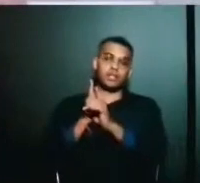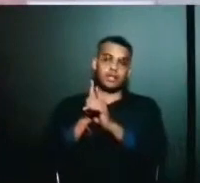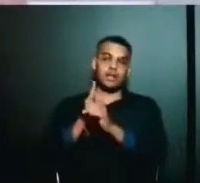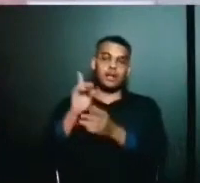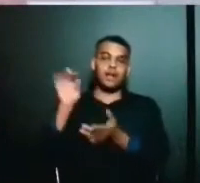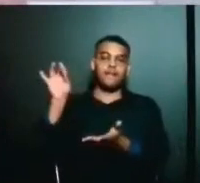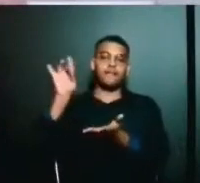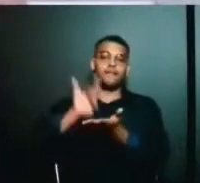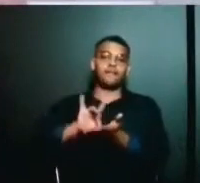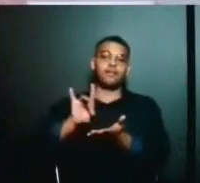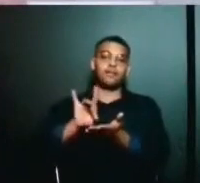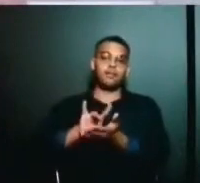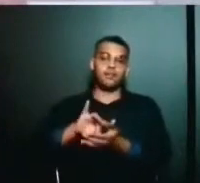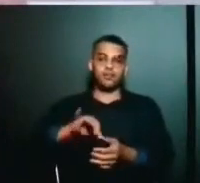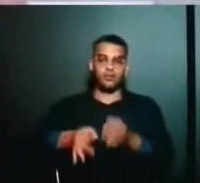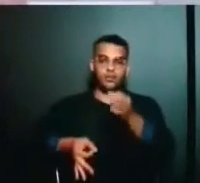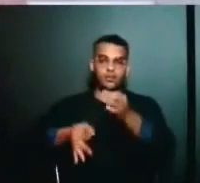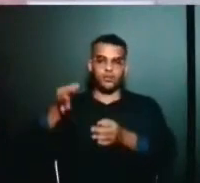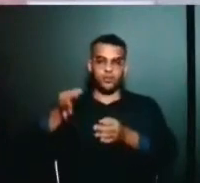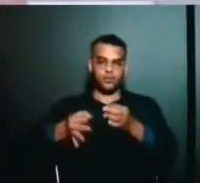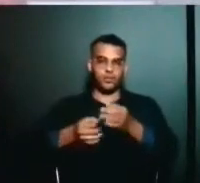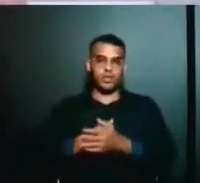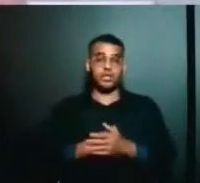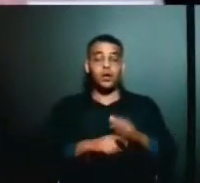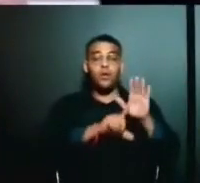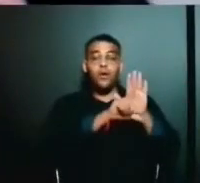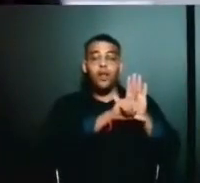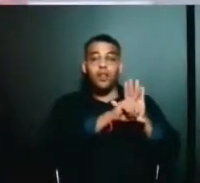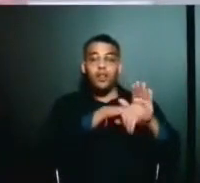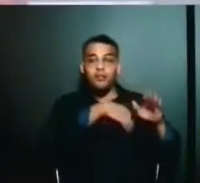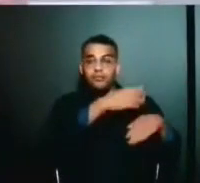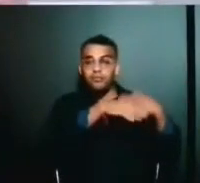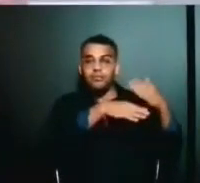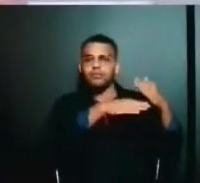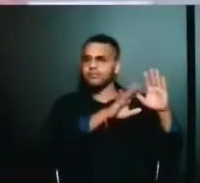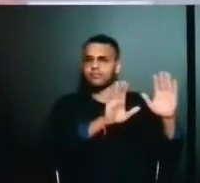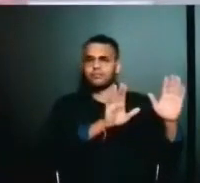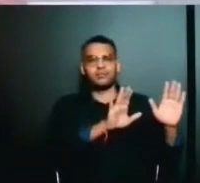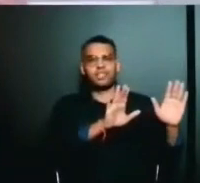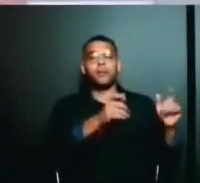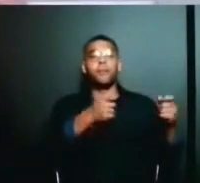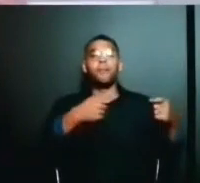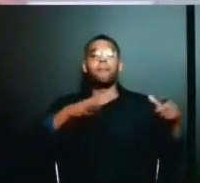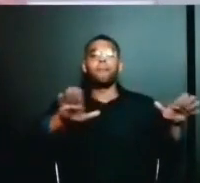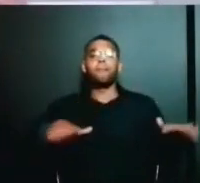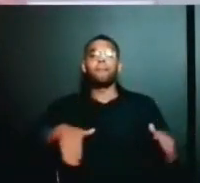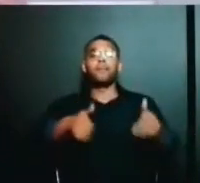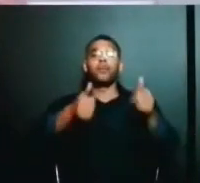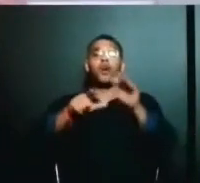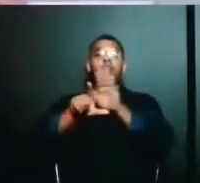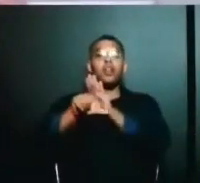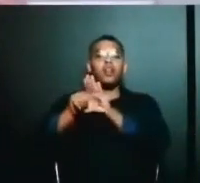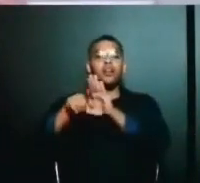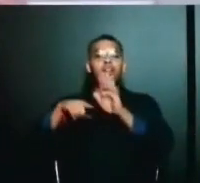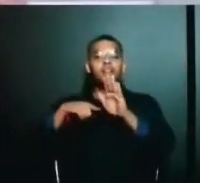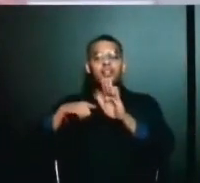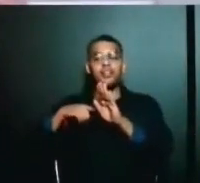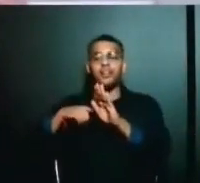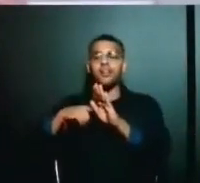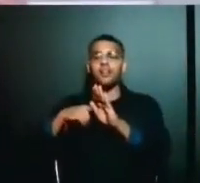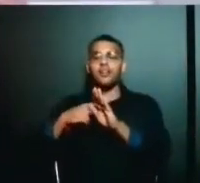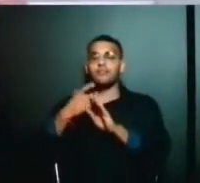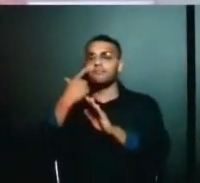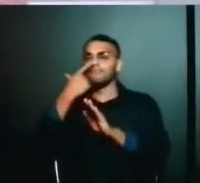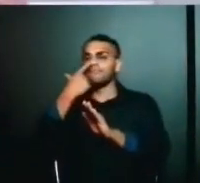por menos leis progressistas e por mais leis que se aproximam das pessoas e que, né, que Deus